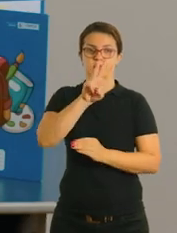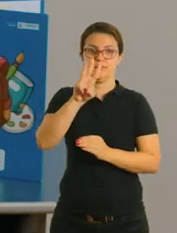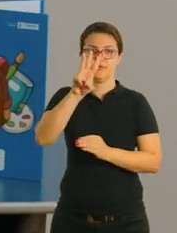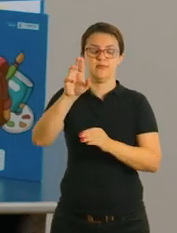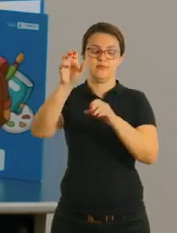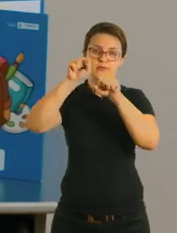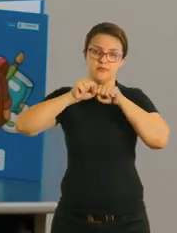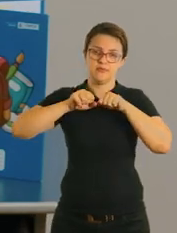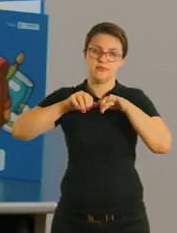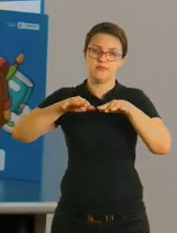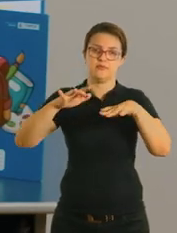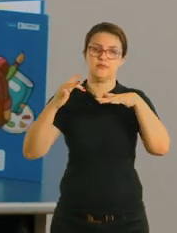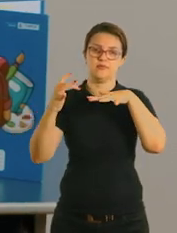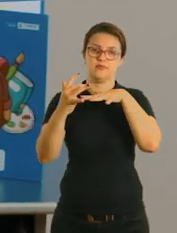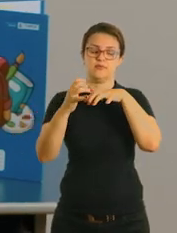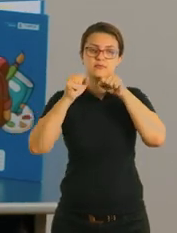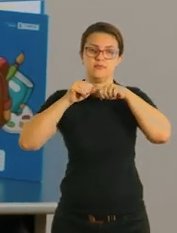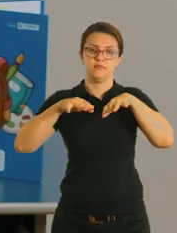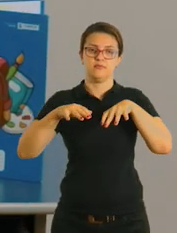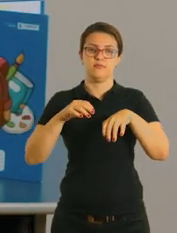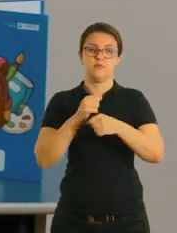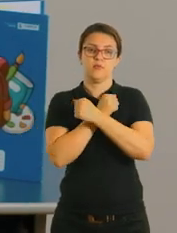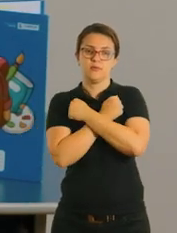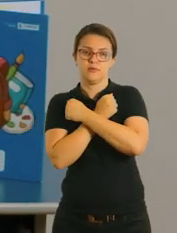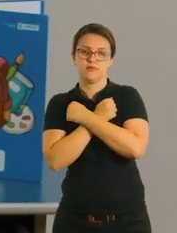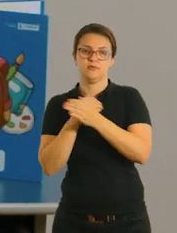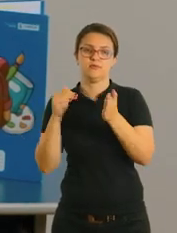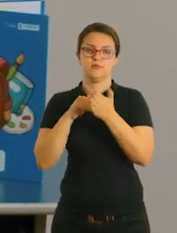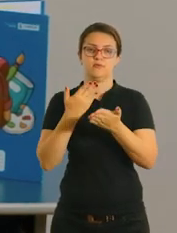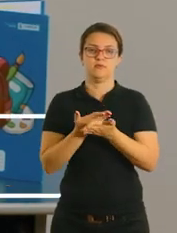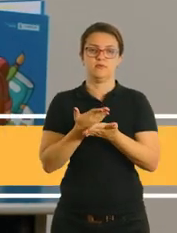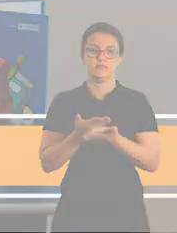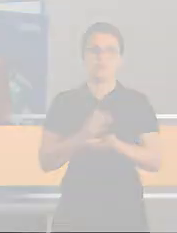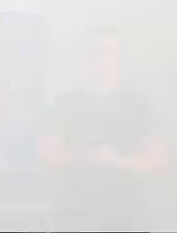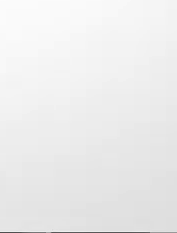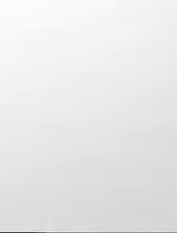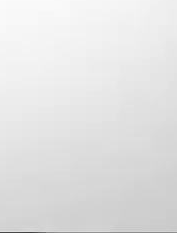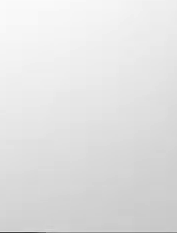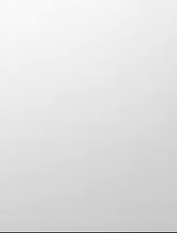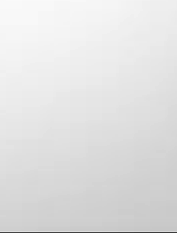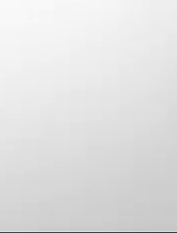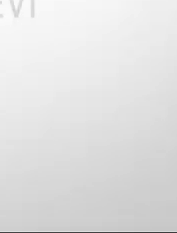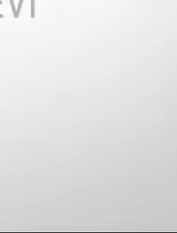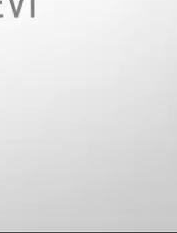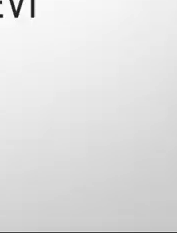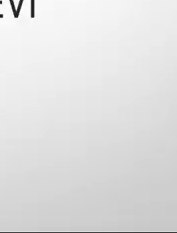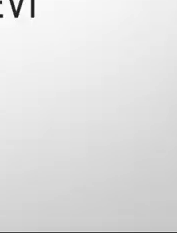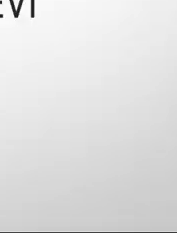compartilhe esse link nas redes sociais. Um abraço e até a próxima!